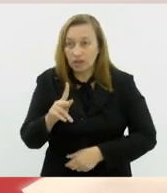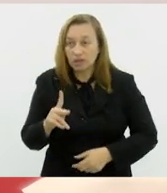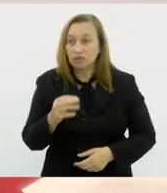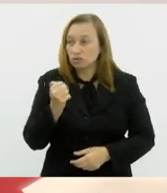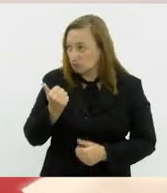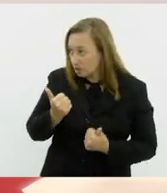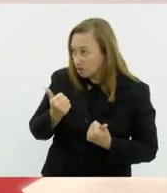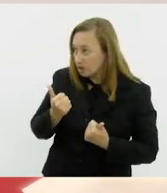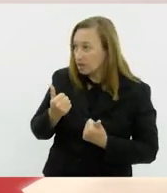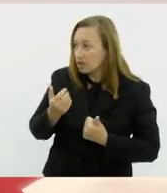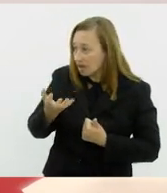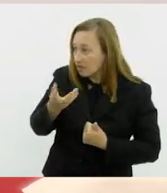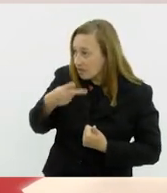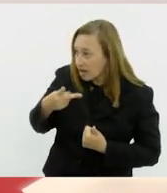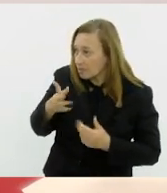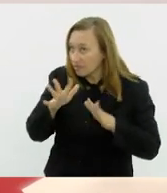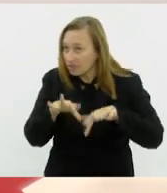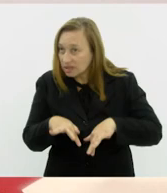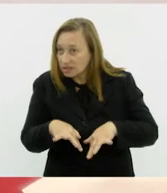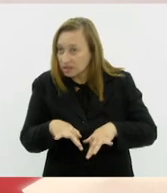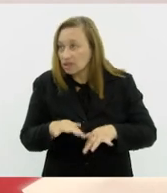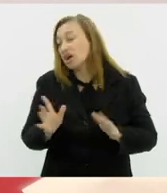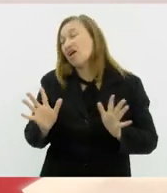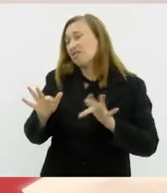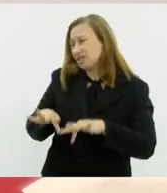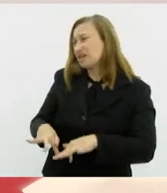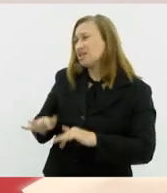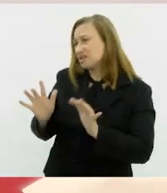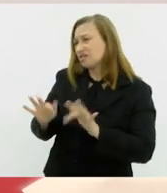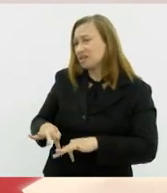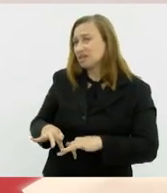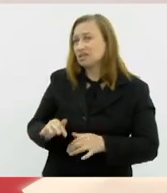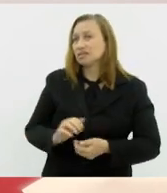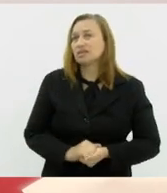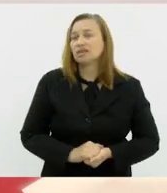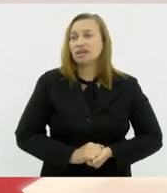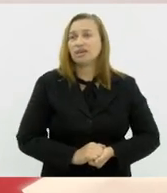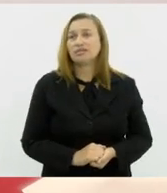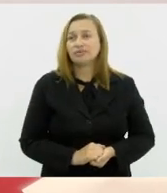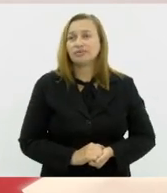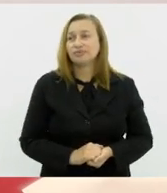Davi quer falar para a gente poder encerrar. Não, agora já encerramos a...